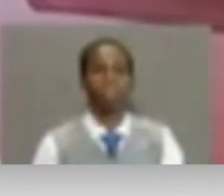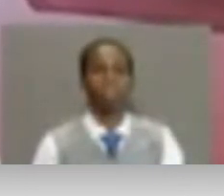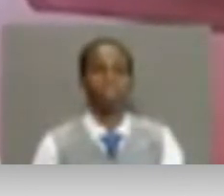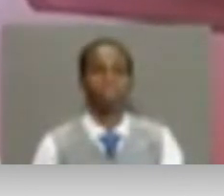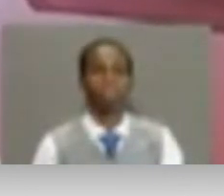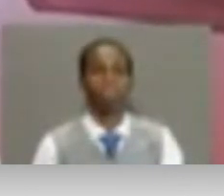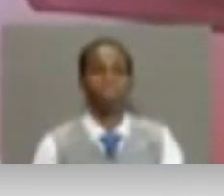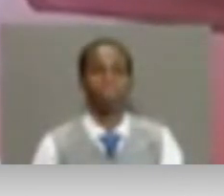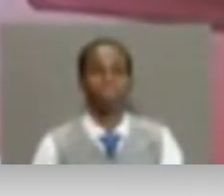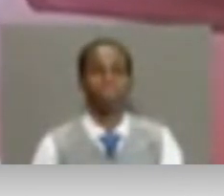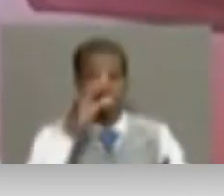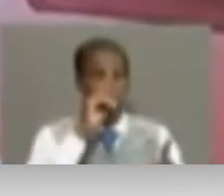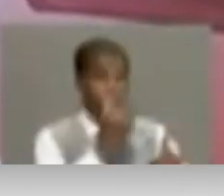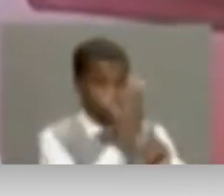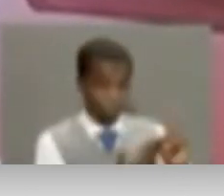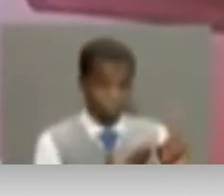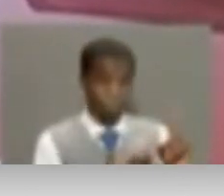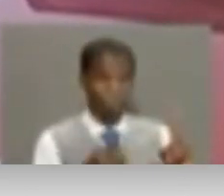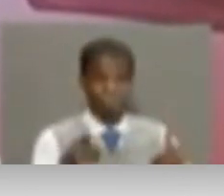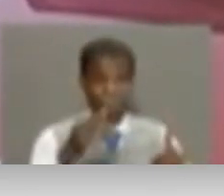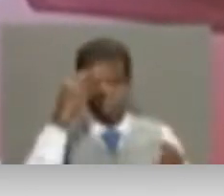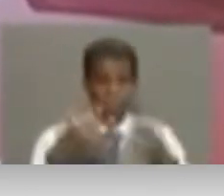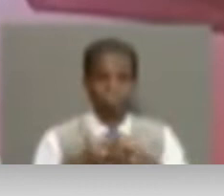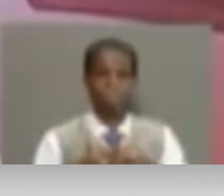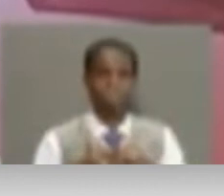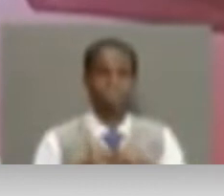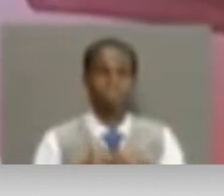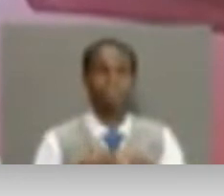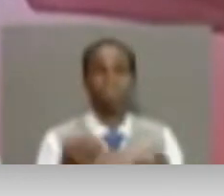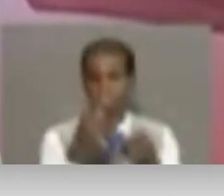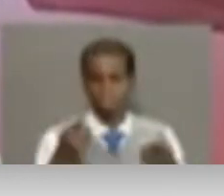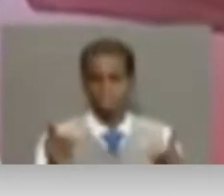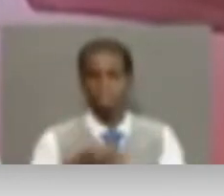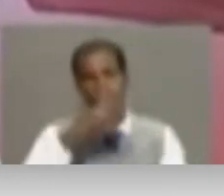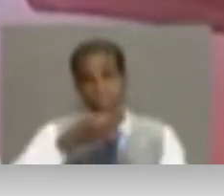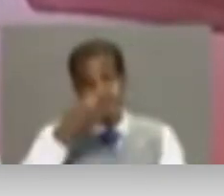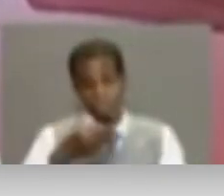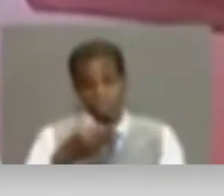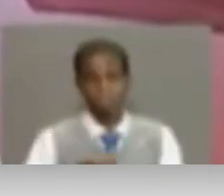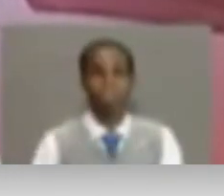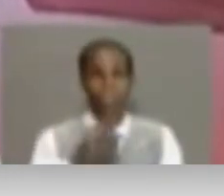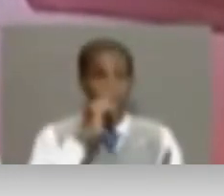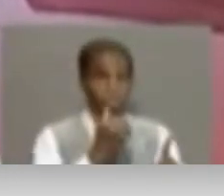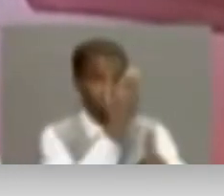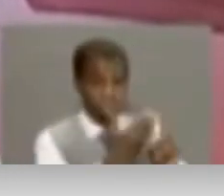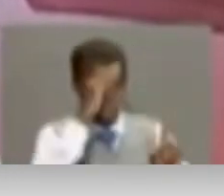que esclarecer um elemento que eu provoquei aqui. Deixa-me falar. Pode falar. Houve de facto uma fé na medida